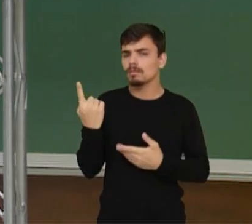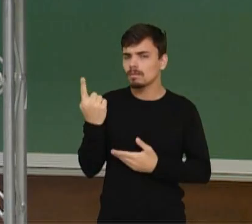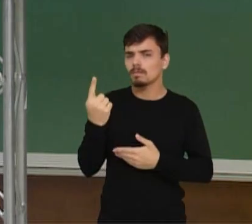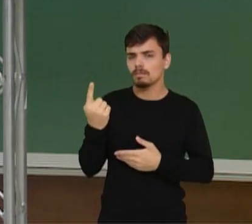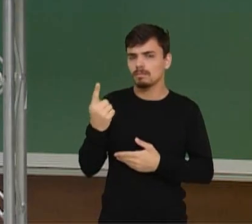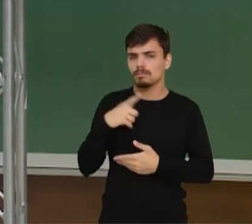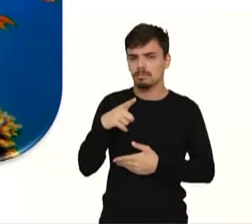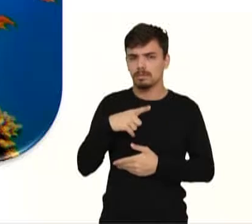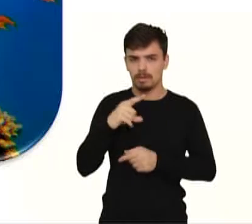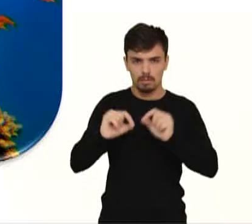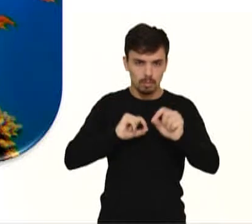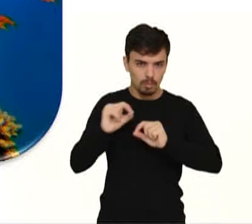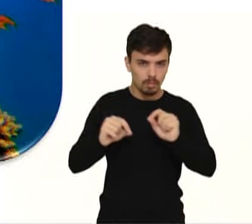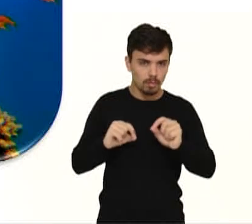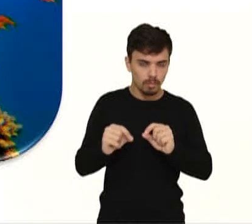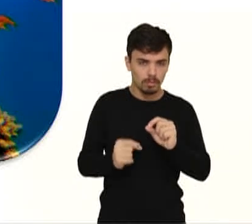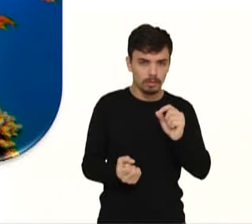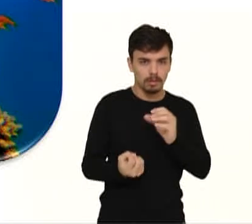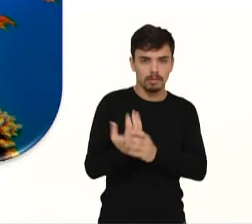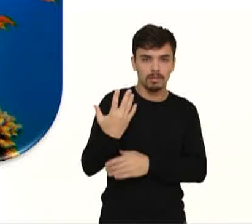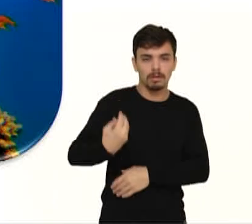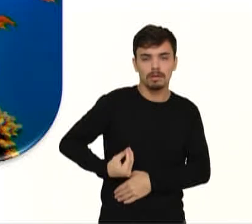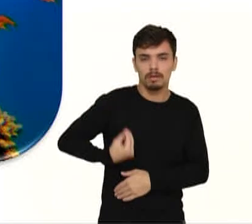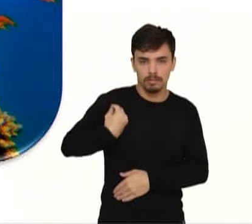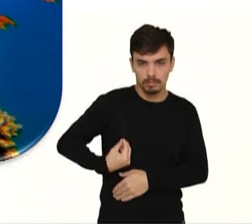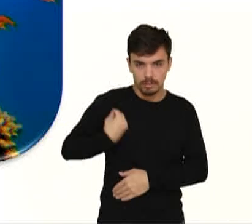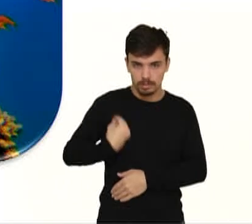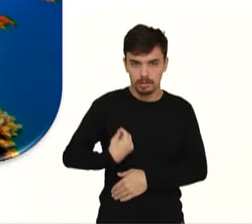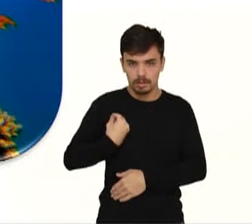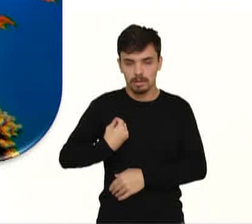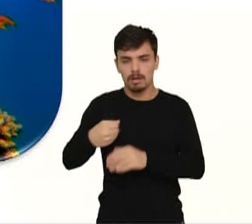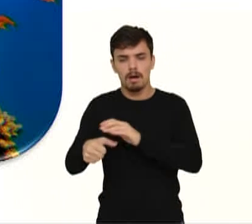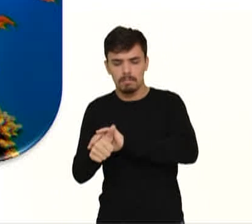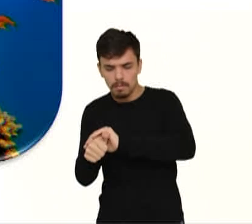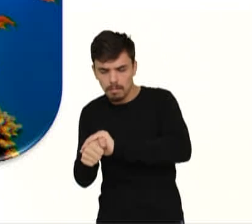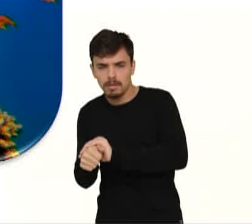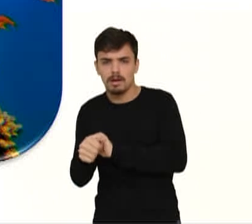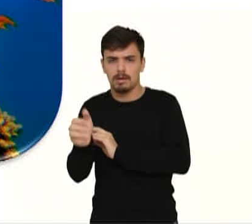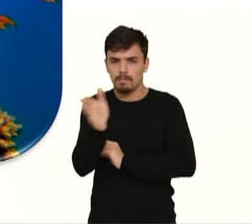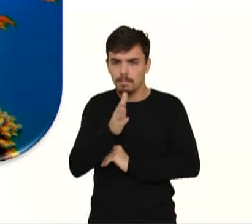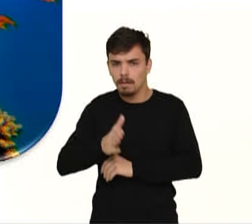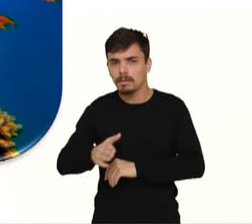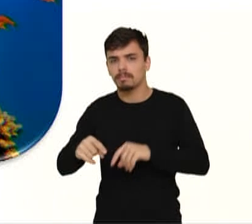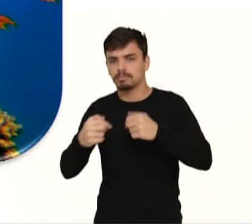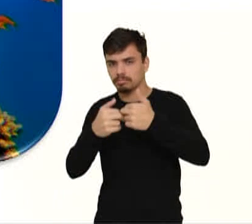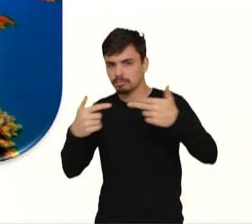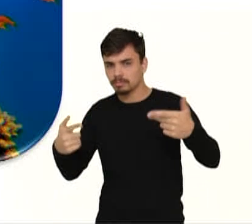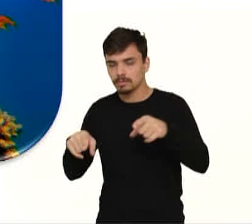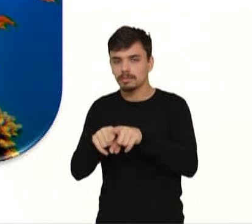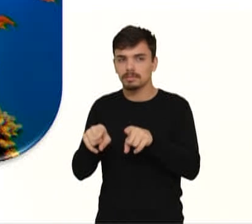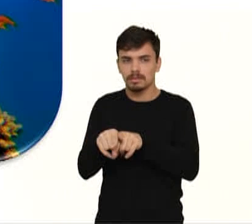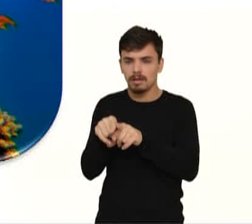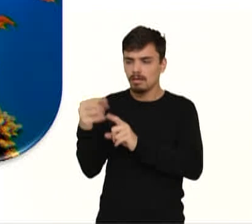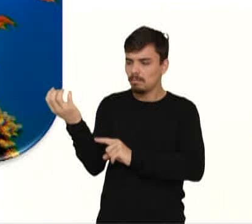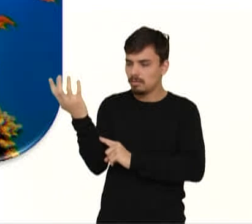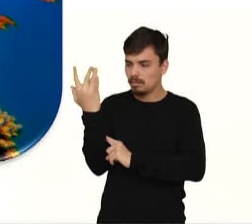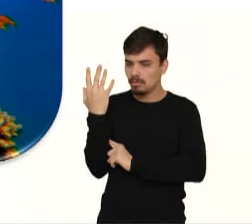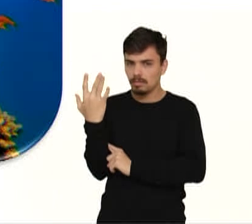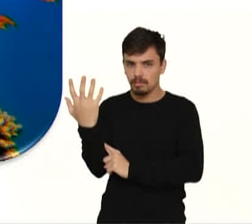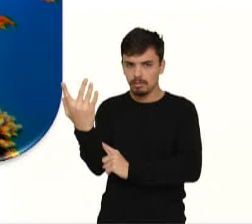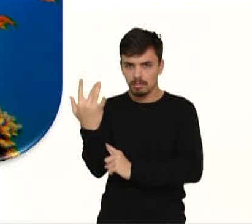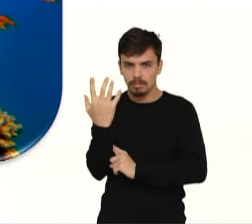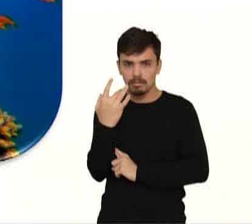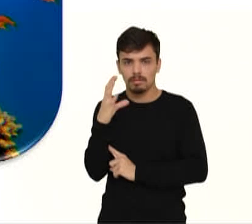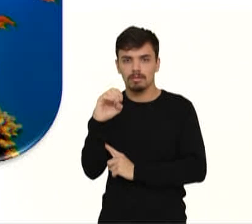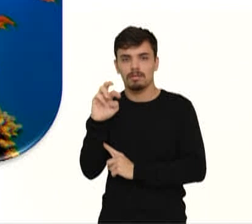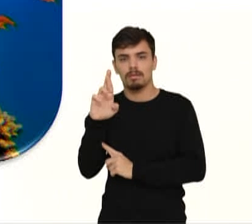eu tenho os fatores bióticos, que são os seres vivos, a tartaruga, o peixe, né? Várias espécies de peixe, os corais, provavelmente tem aqui